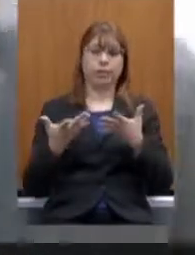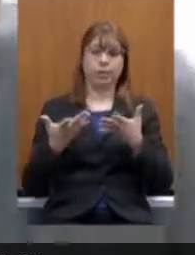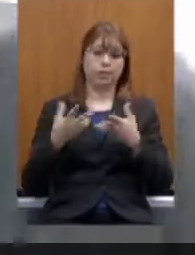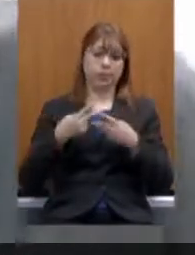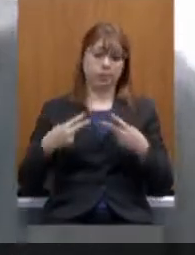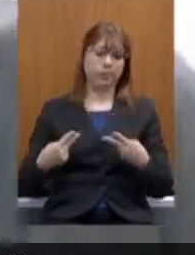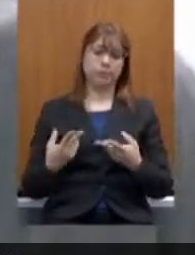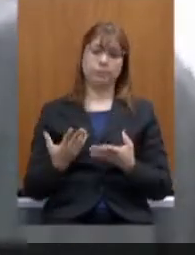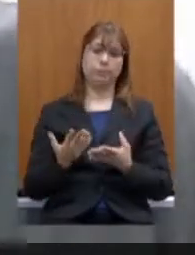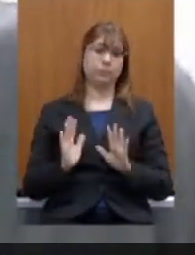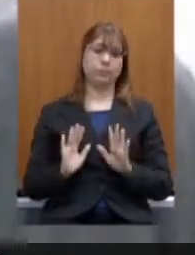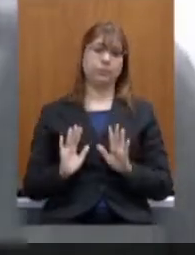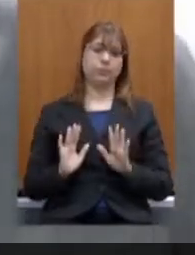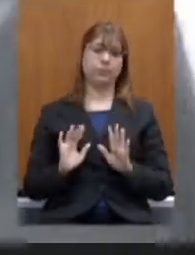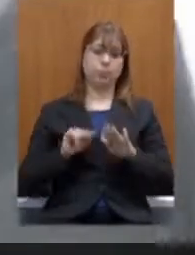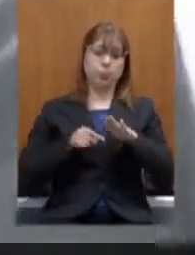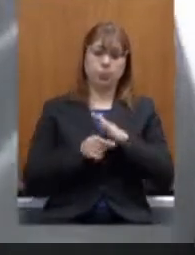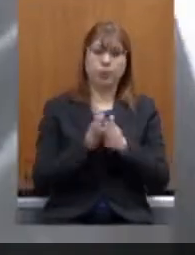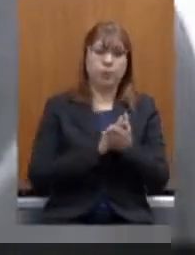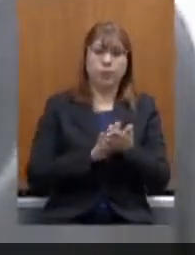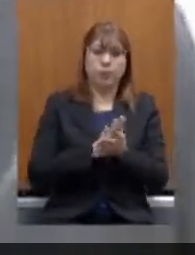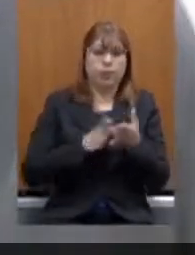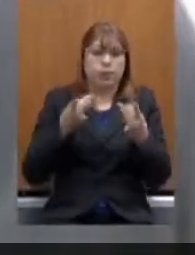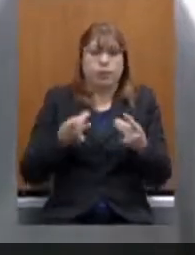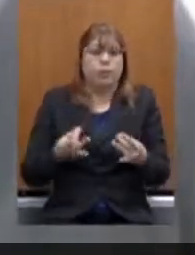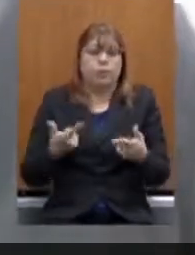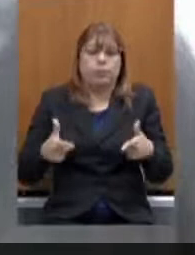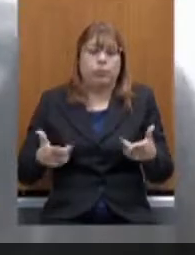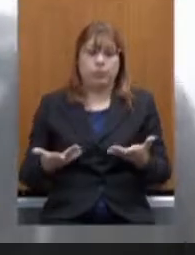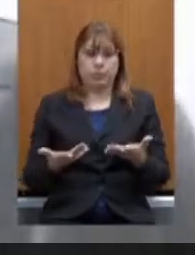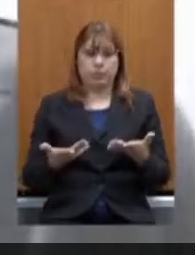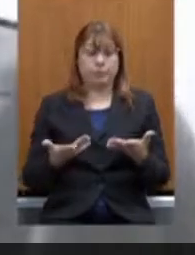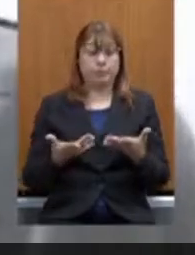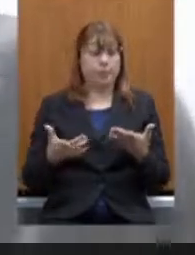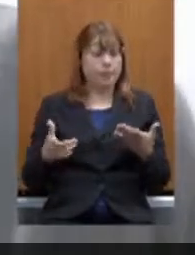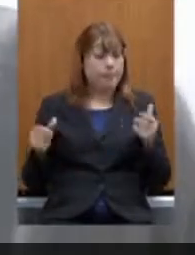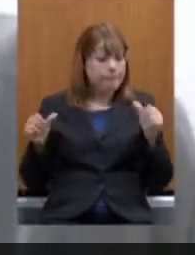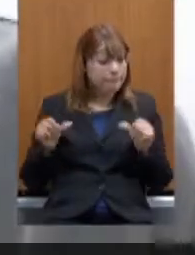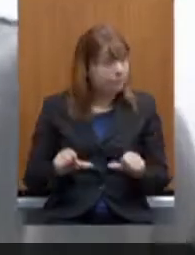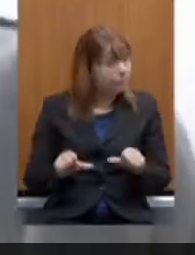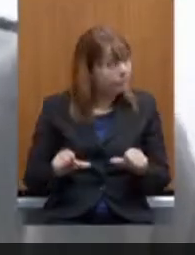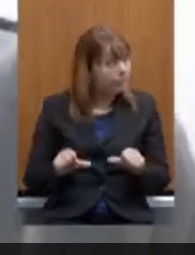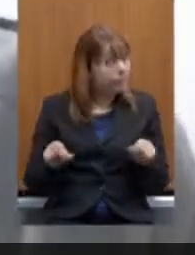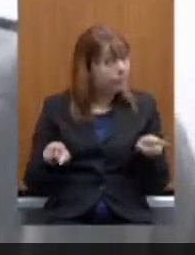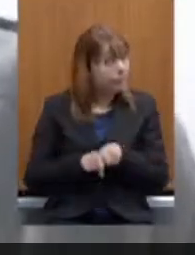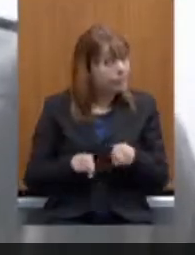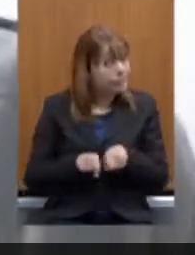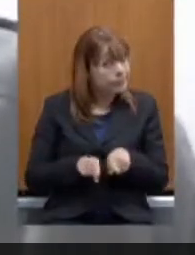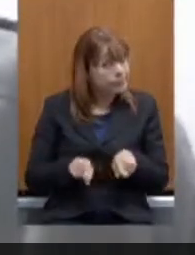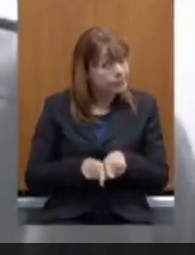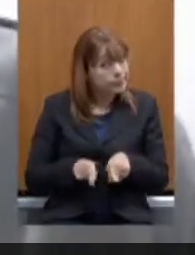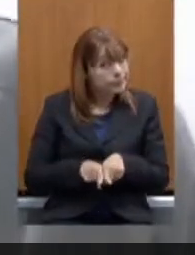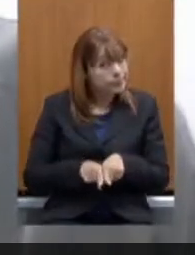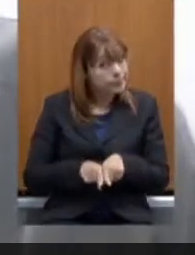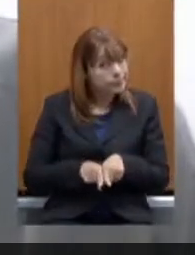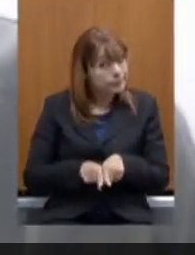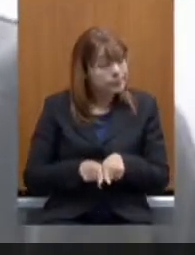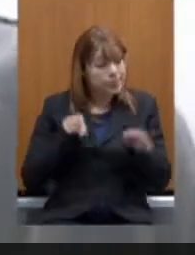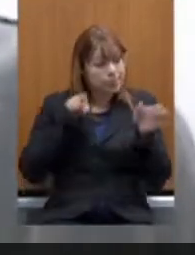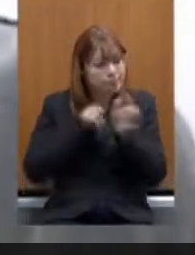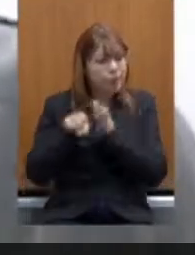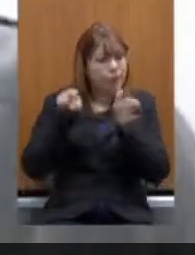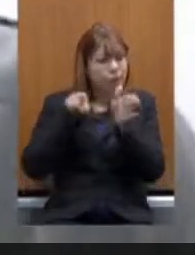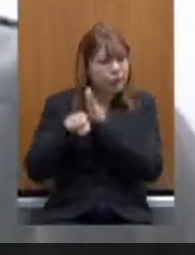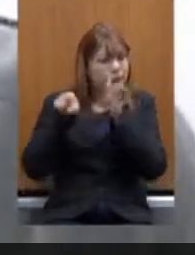aprofundar das questões e o que é pior sem responder a diversas